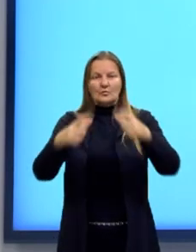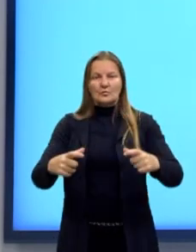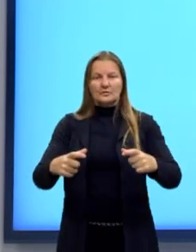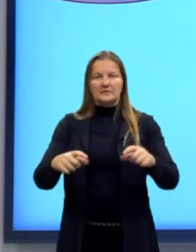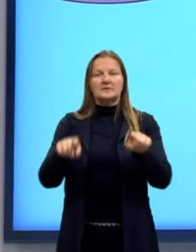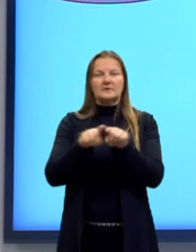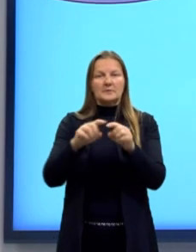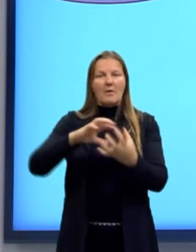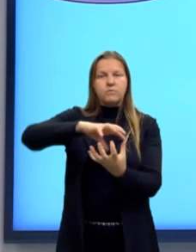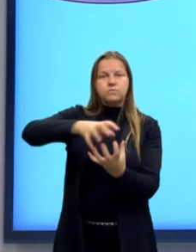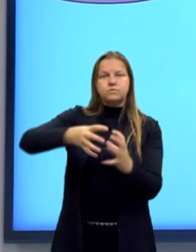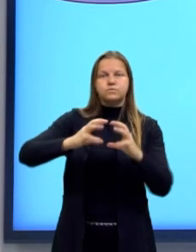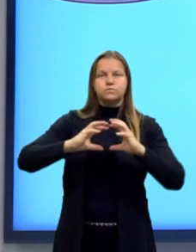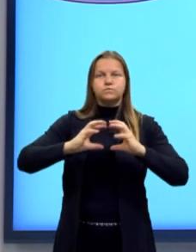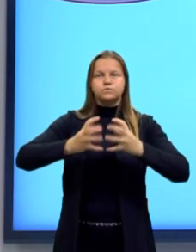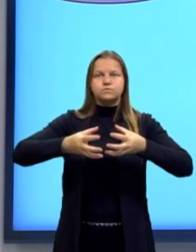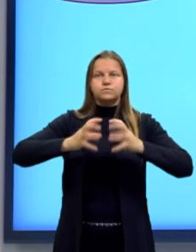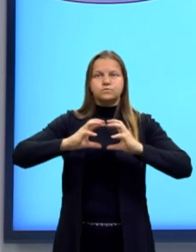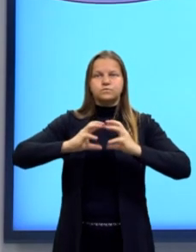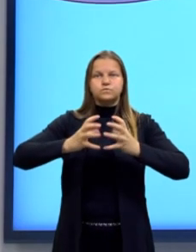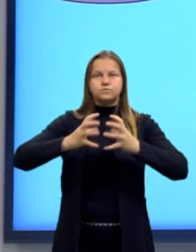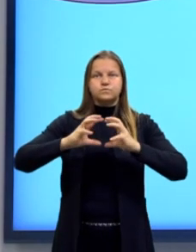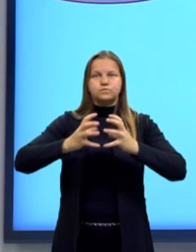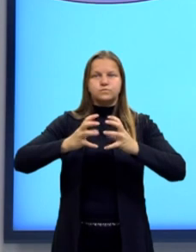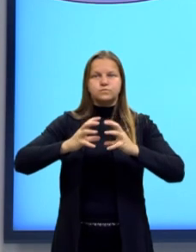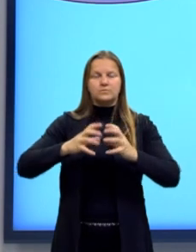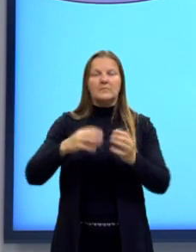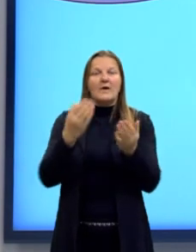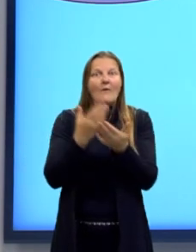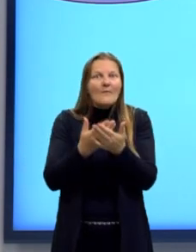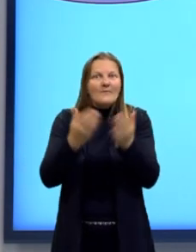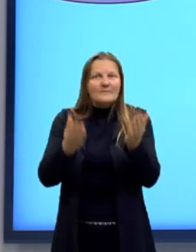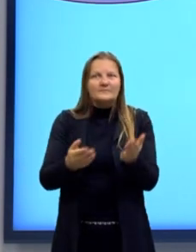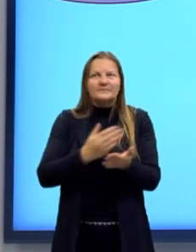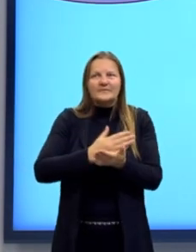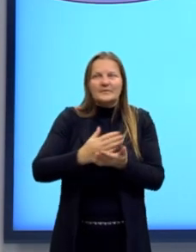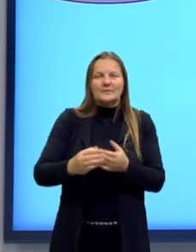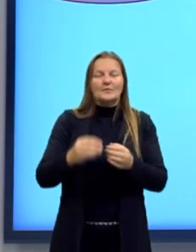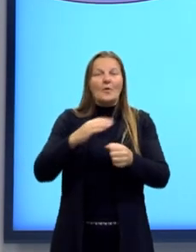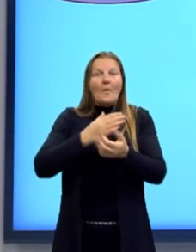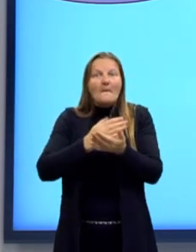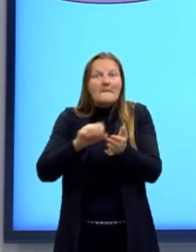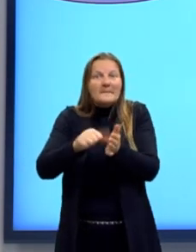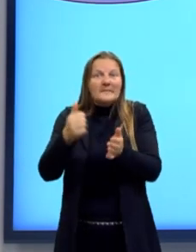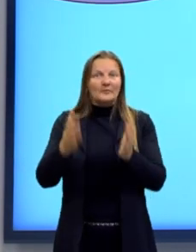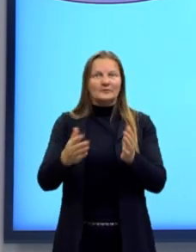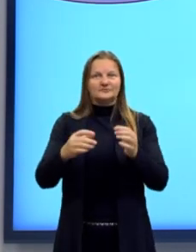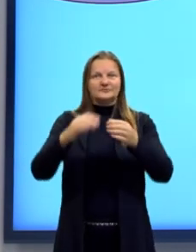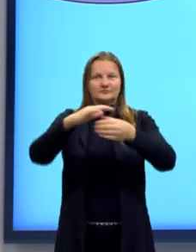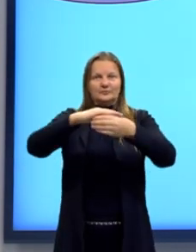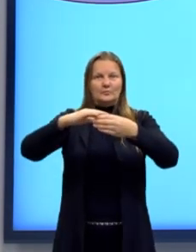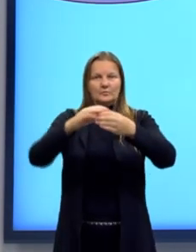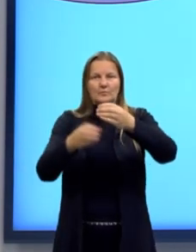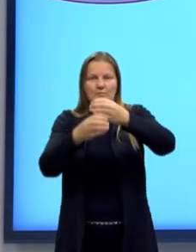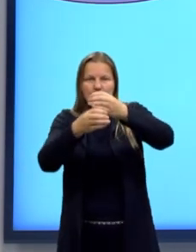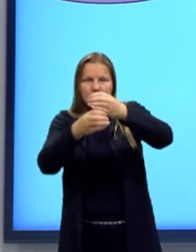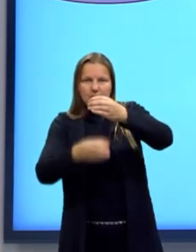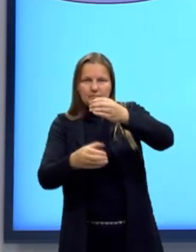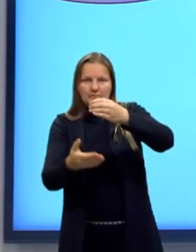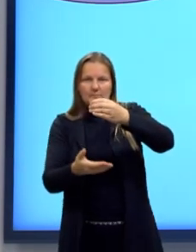nós vamos dar então início na aula de hoje nos nossos estudos sobre o cilindro então o